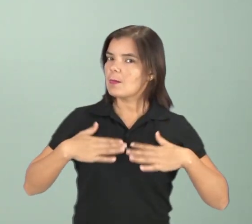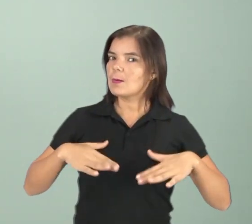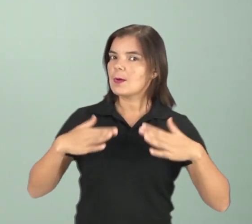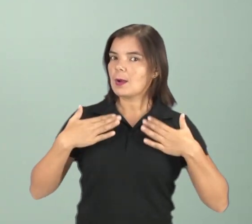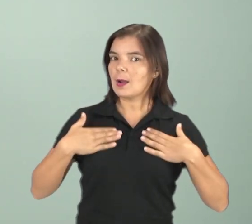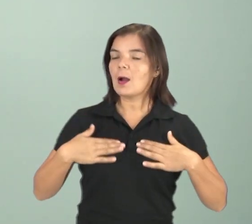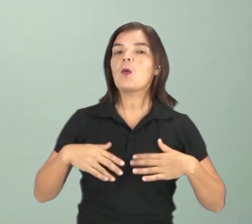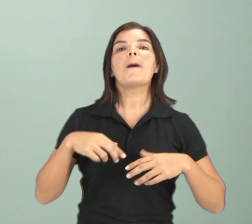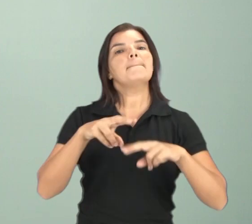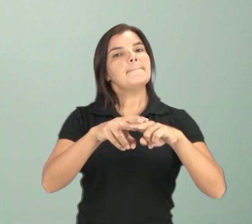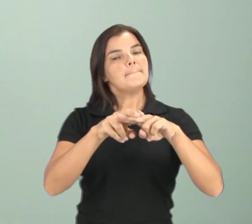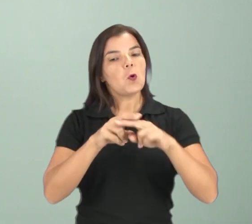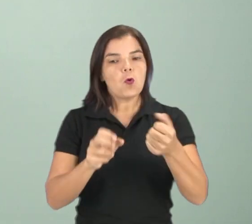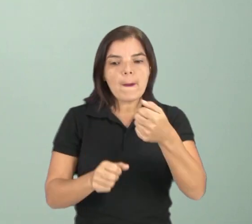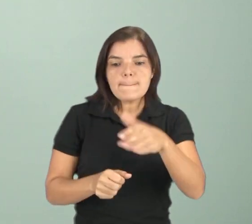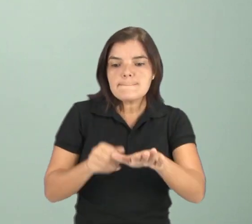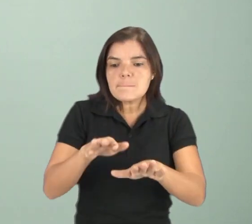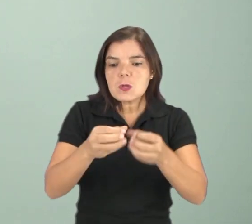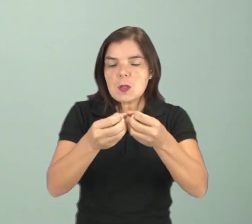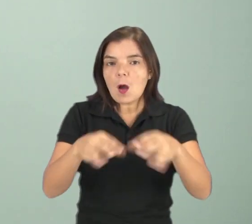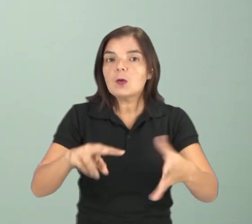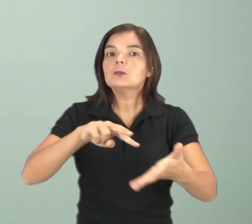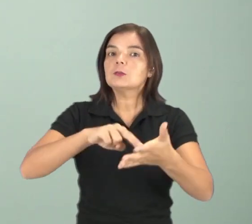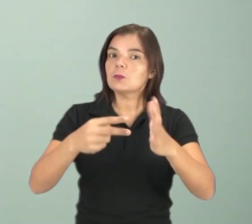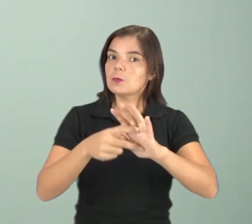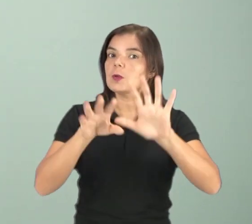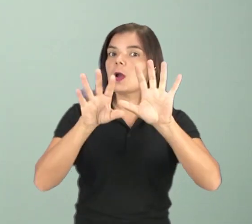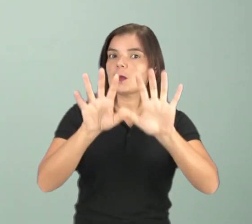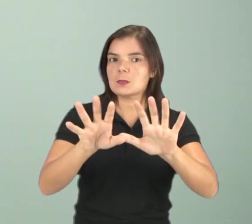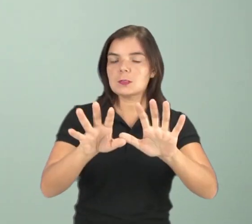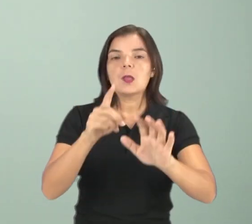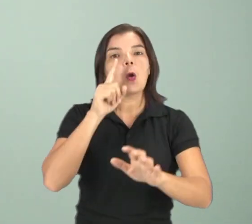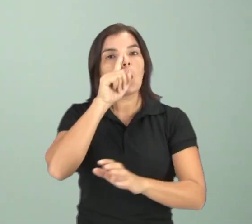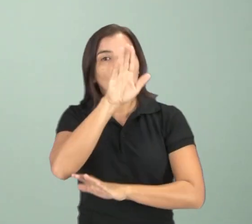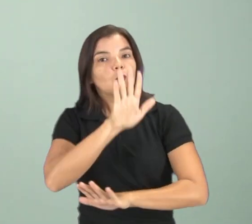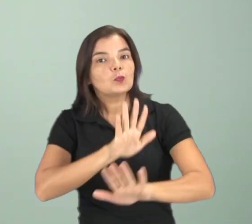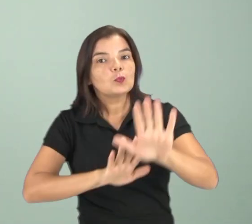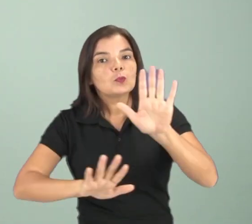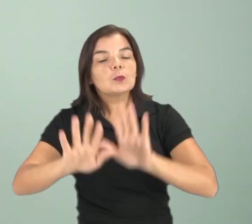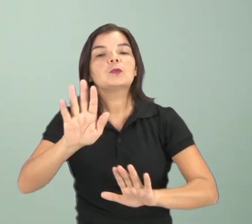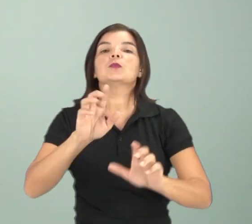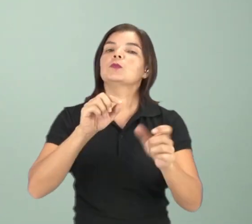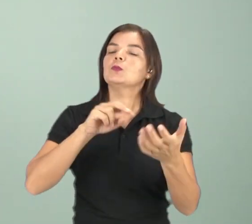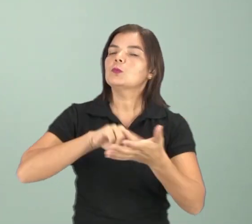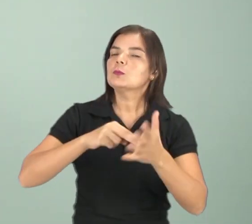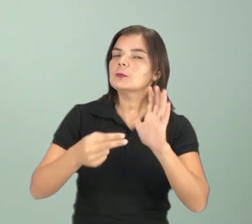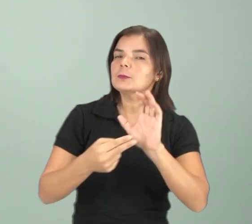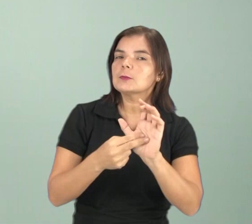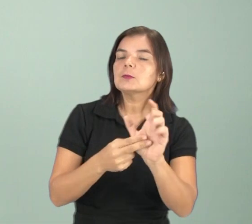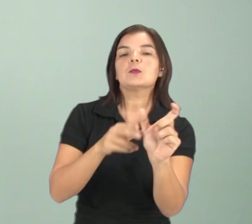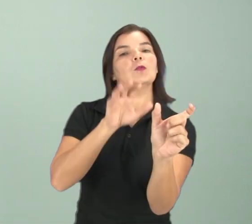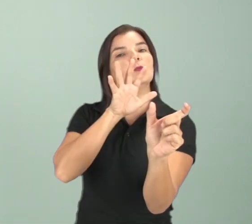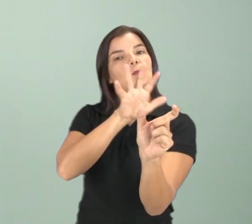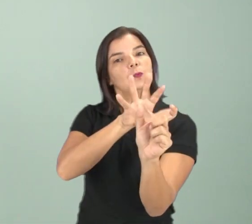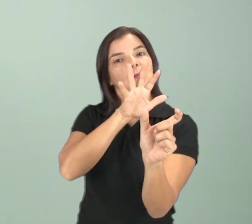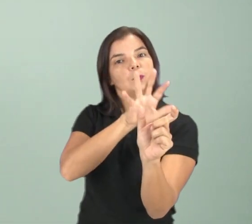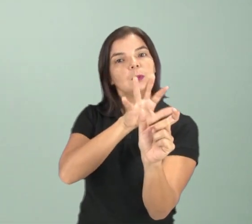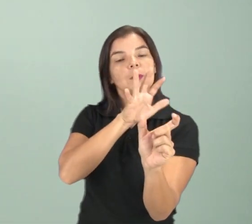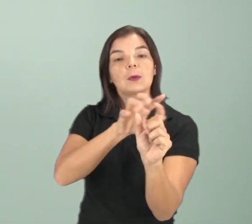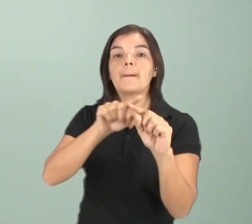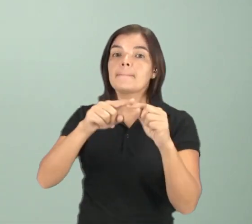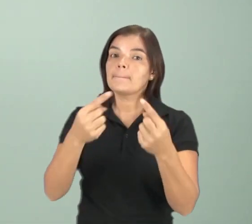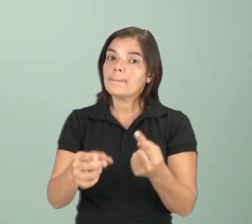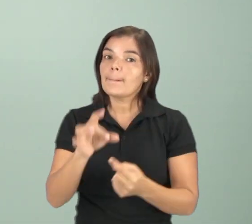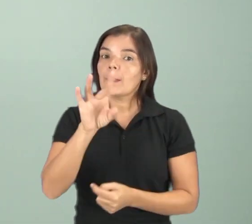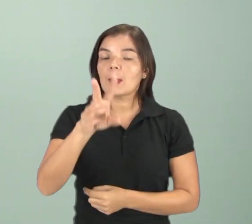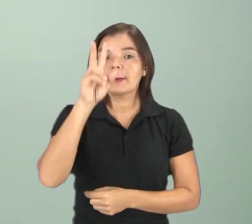cautela. Então, a expressão pisar em ovos, ela deve ser interpretada no sentido conotativo, no sentido figurado.